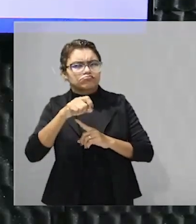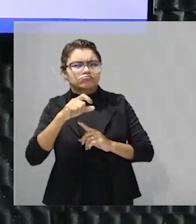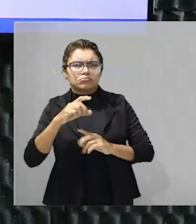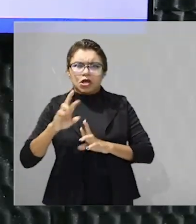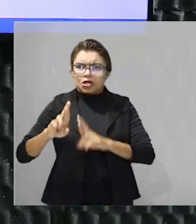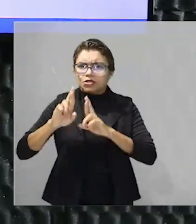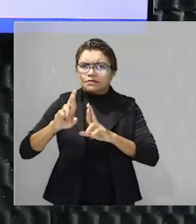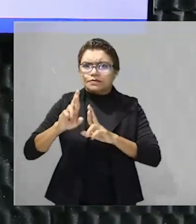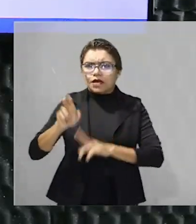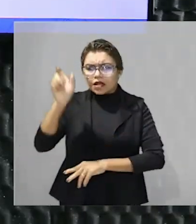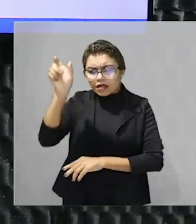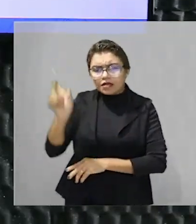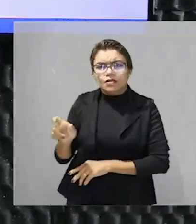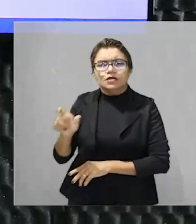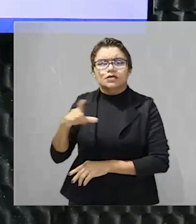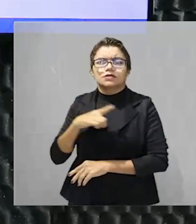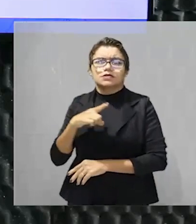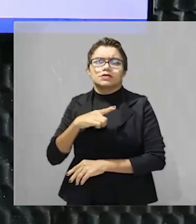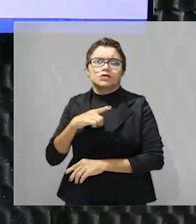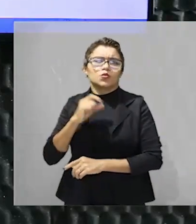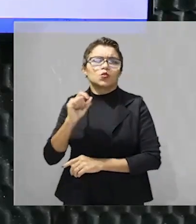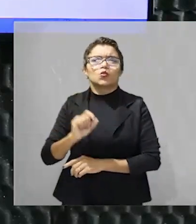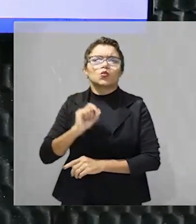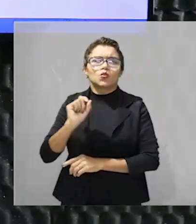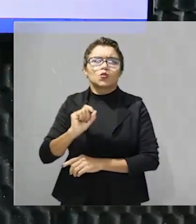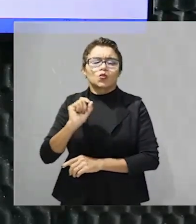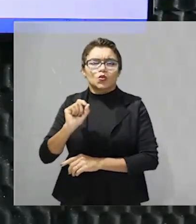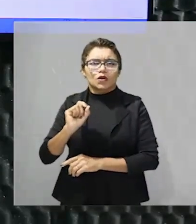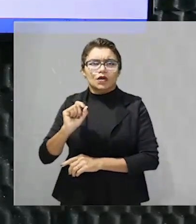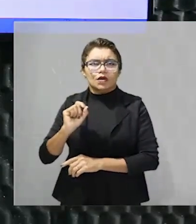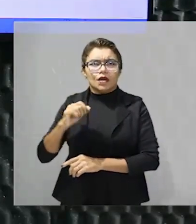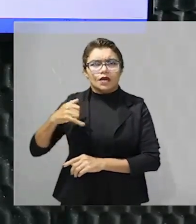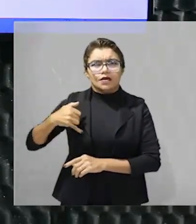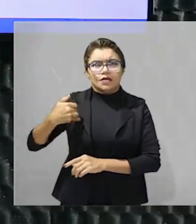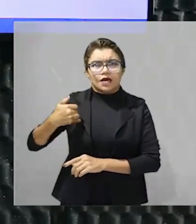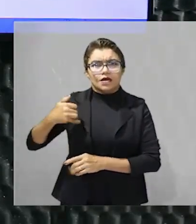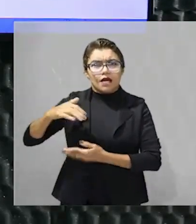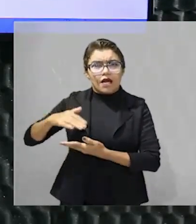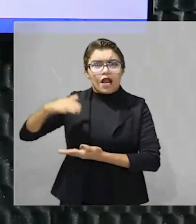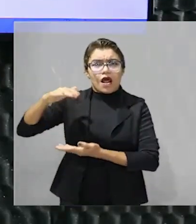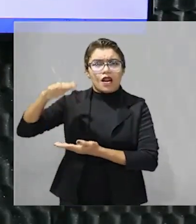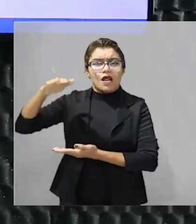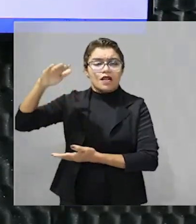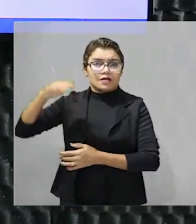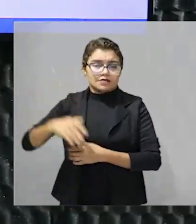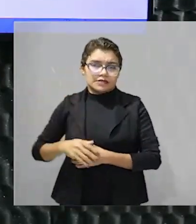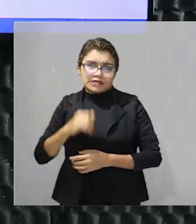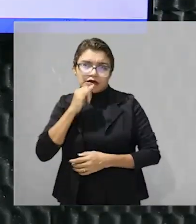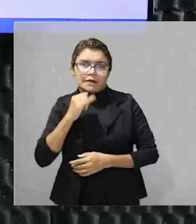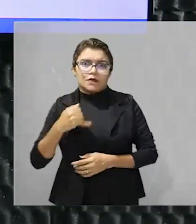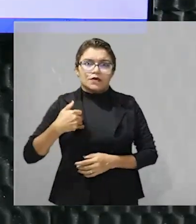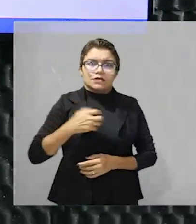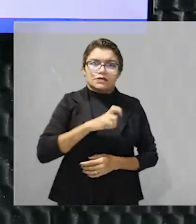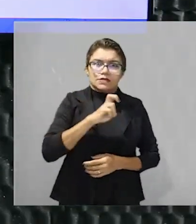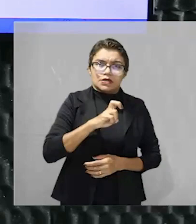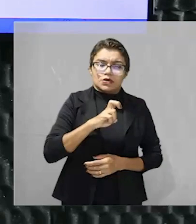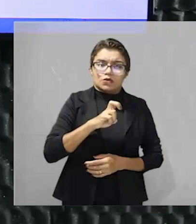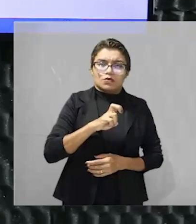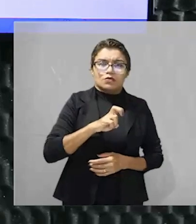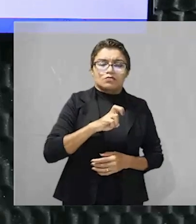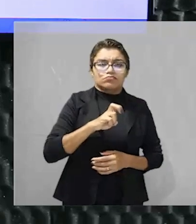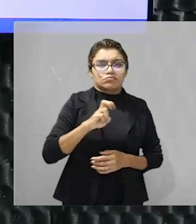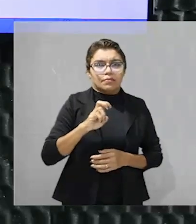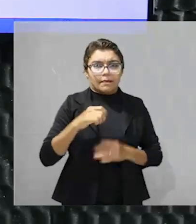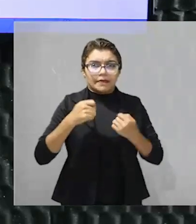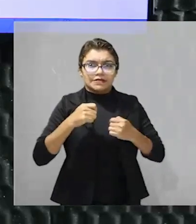que ele sempre seja um pouco além da idade que ele tem. Ele tinha só 5, queriam que ele fosse um menino